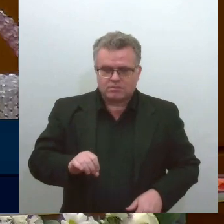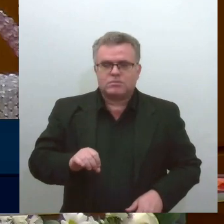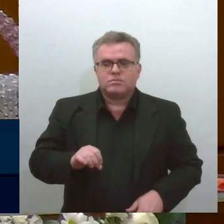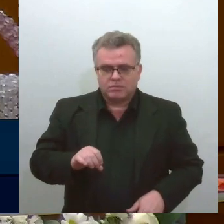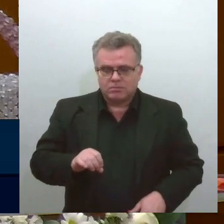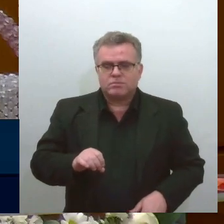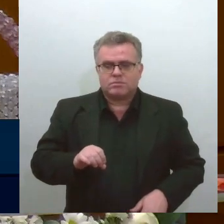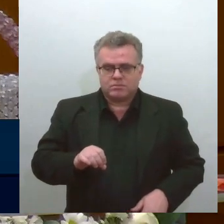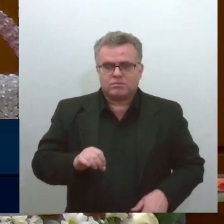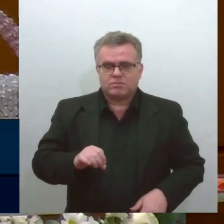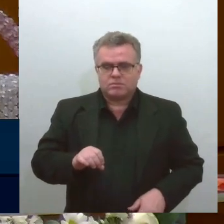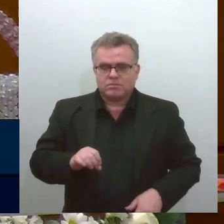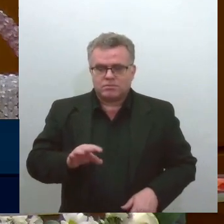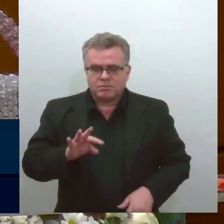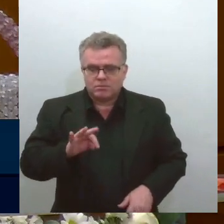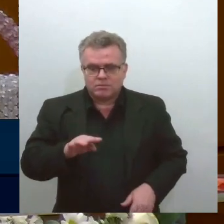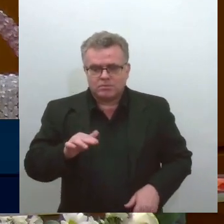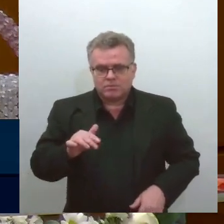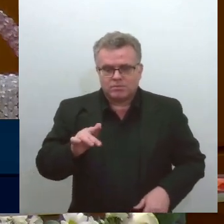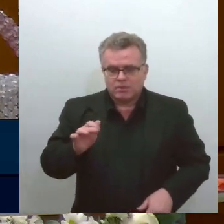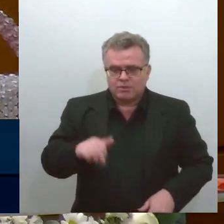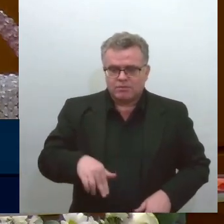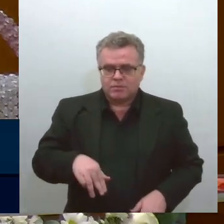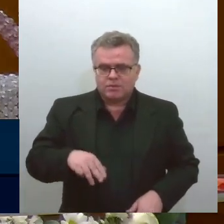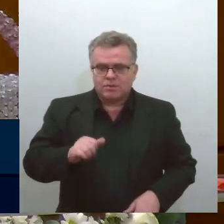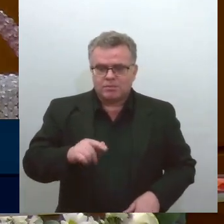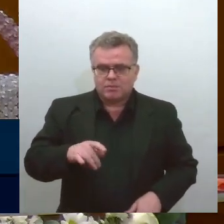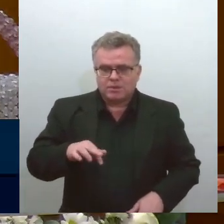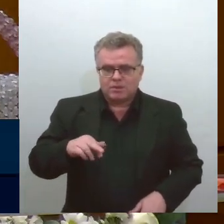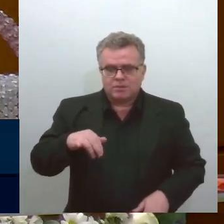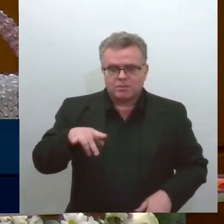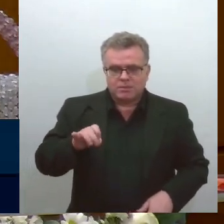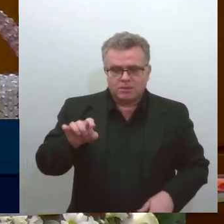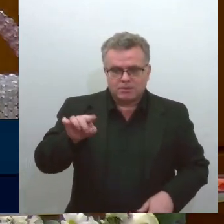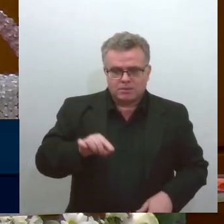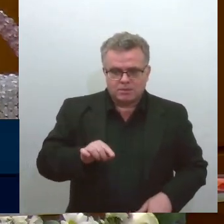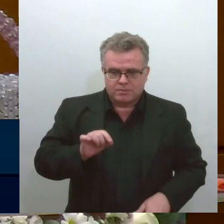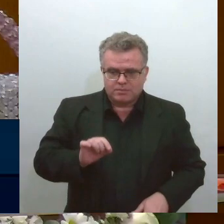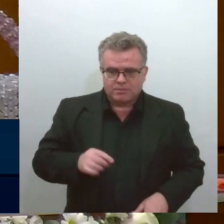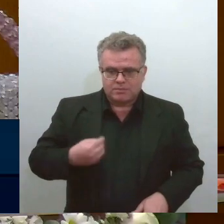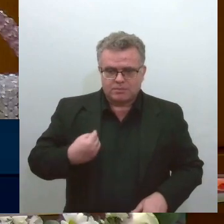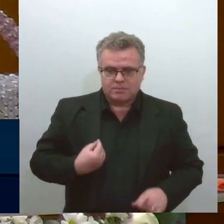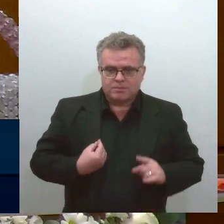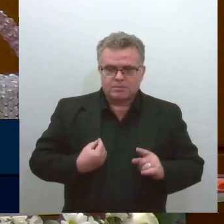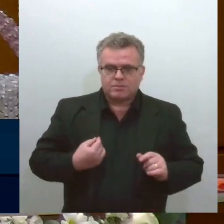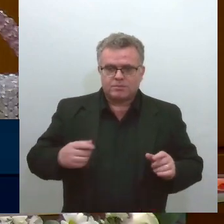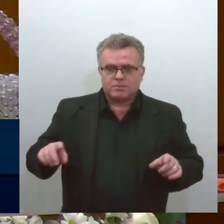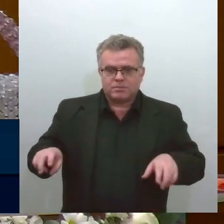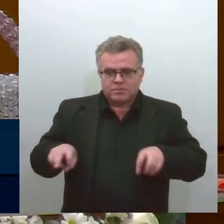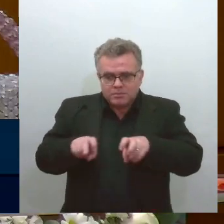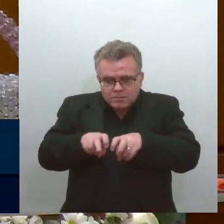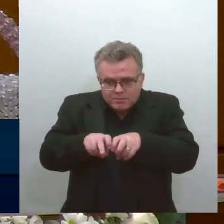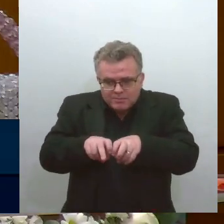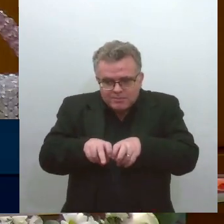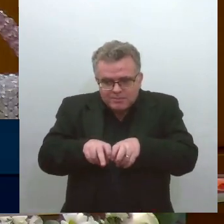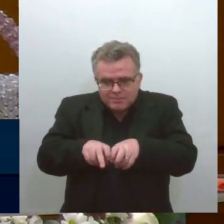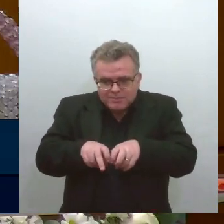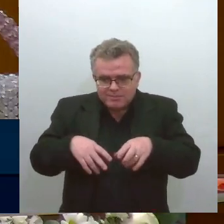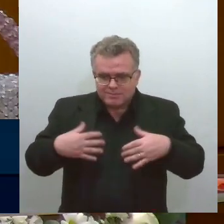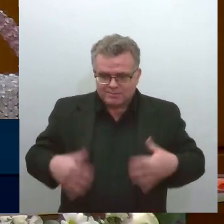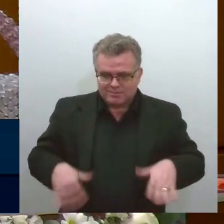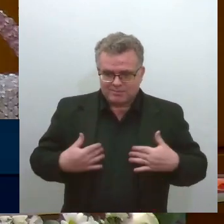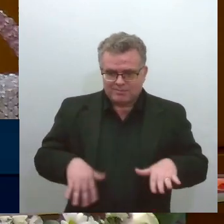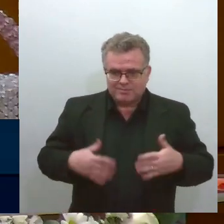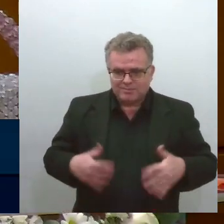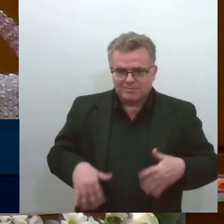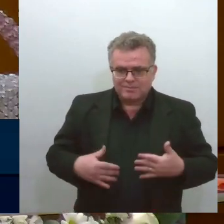Aperipê. Cadê, Cristiano? Ah, sim, tá. É porque está tão apertadinho. Raimundo está ali, coitado, não é?